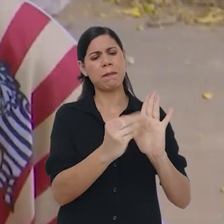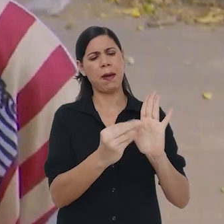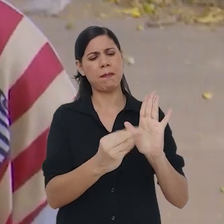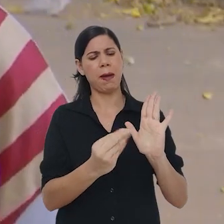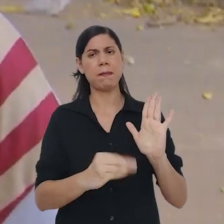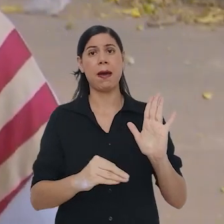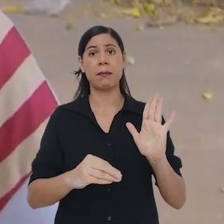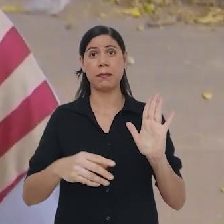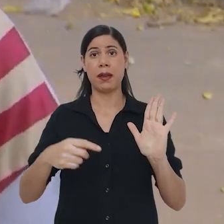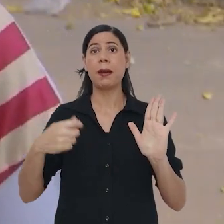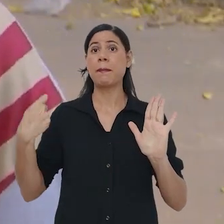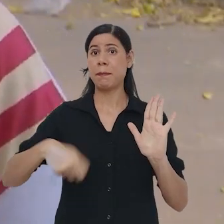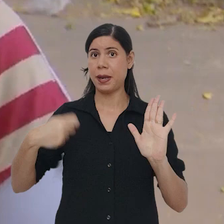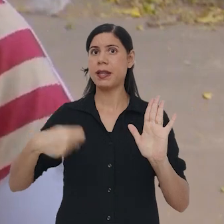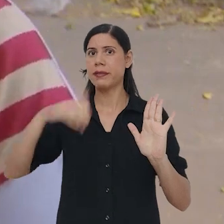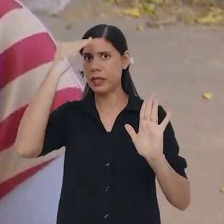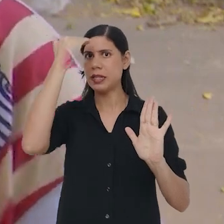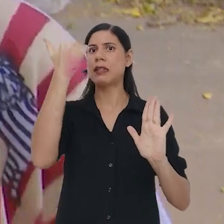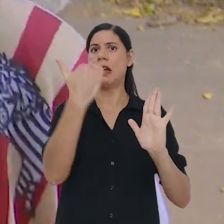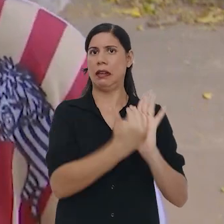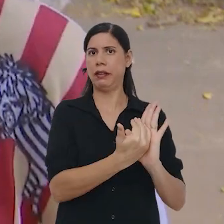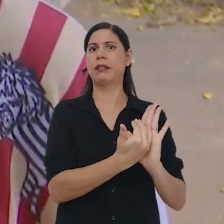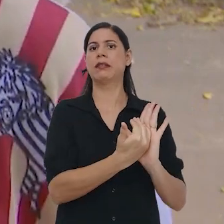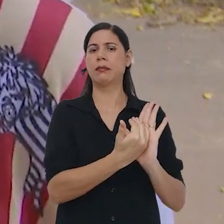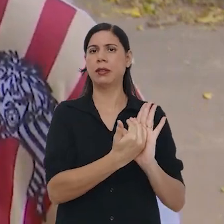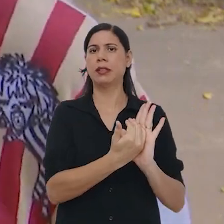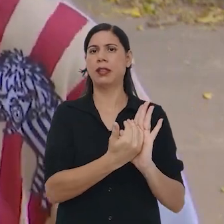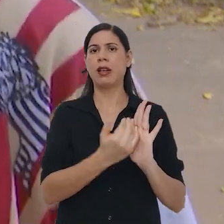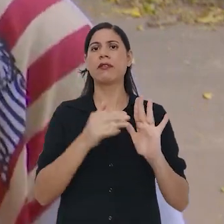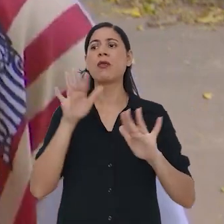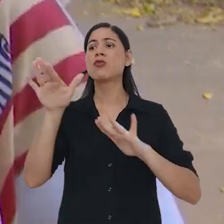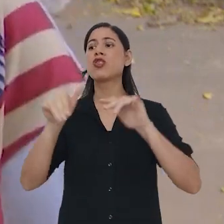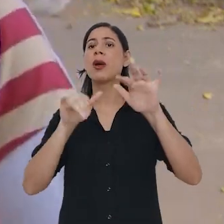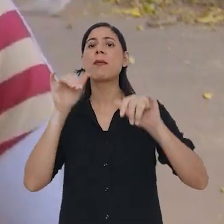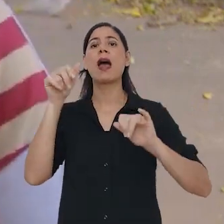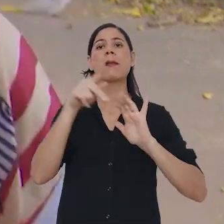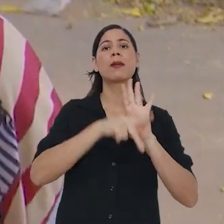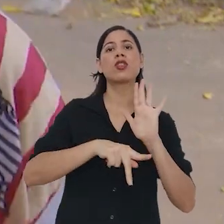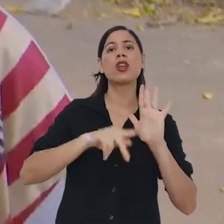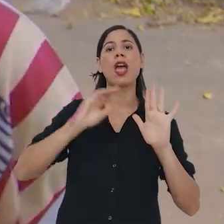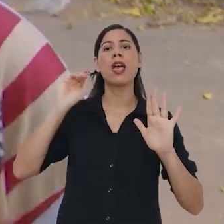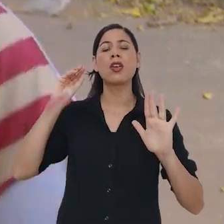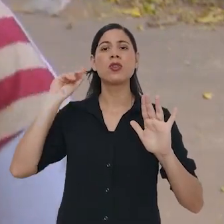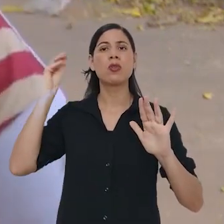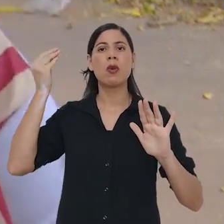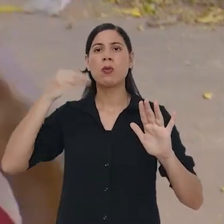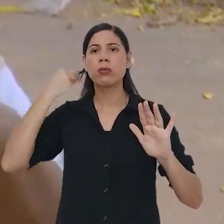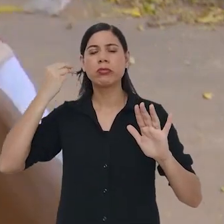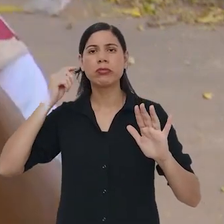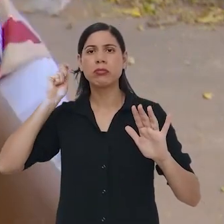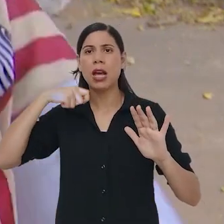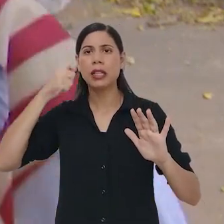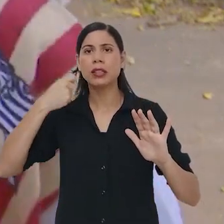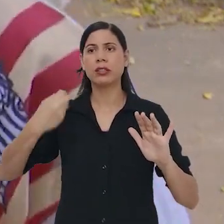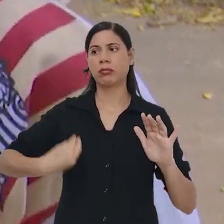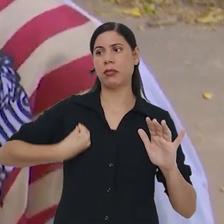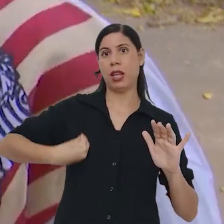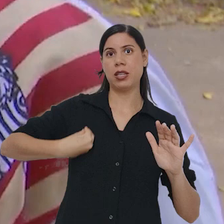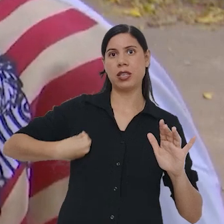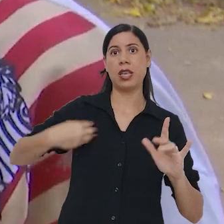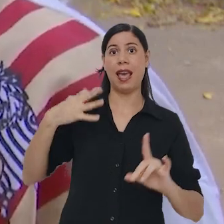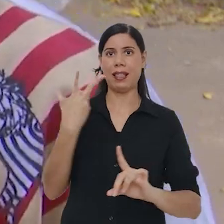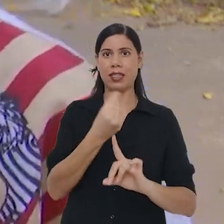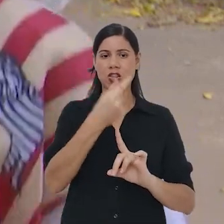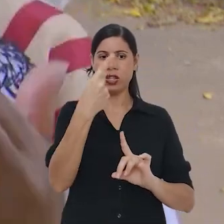num projeto é importante que a gente execute. Né? Se a gente vai, vamos convidar dentro do projeto um artista local, um